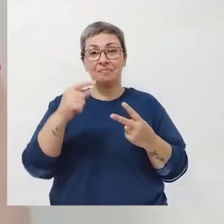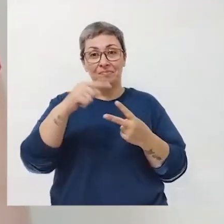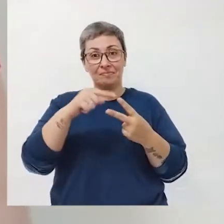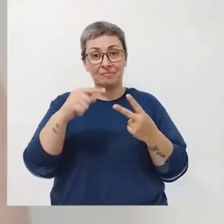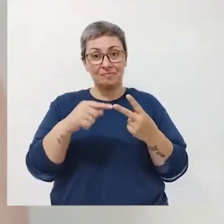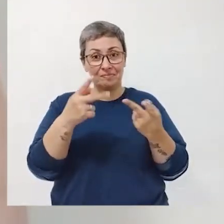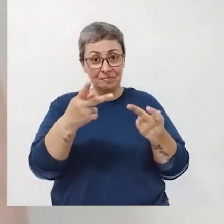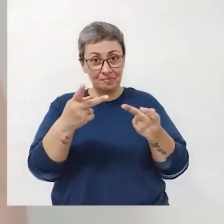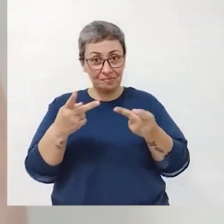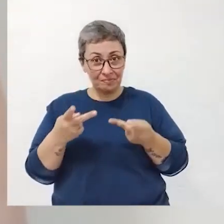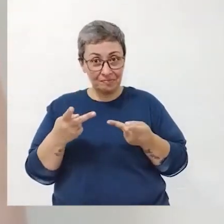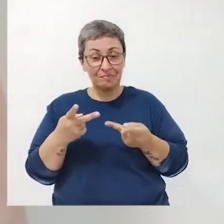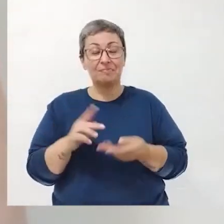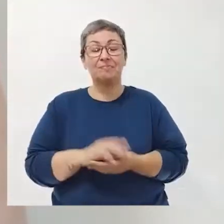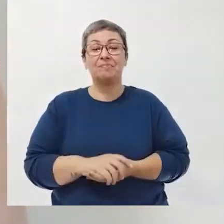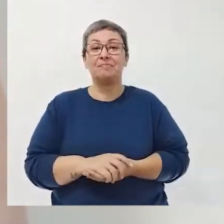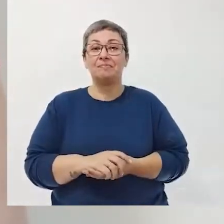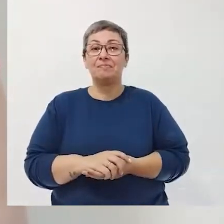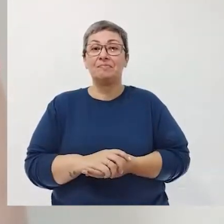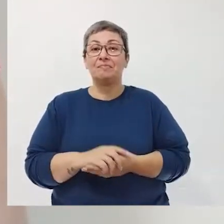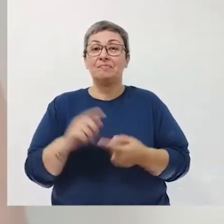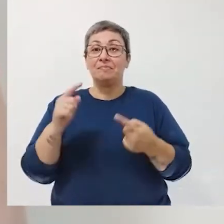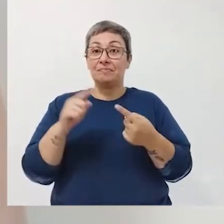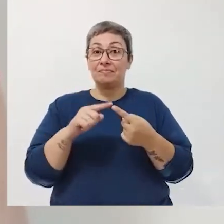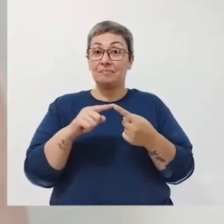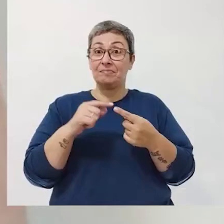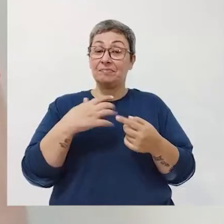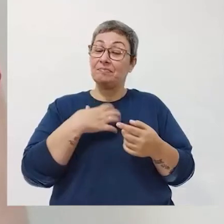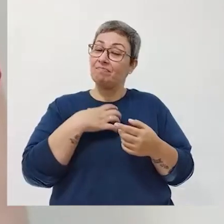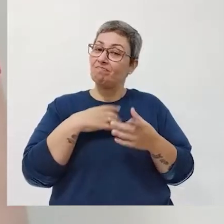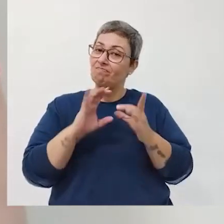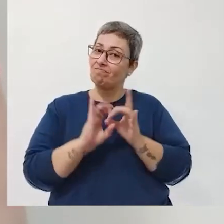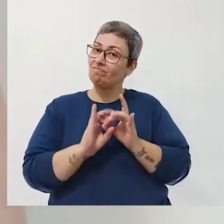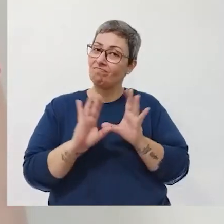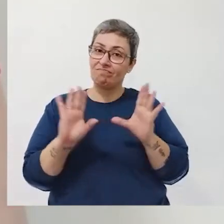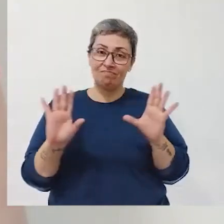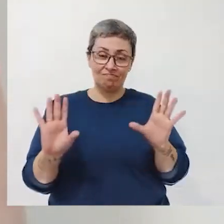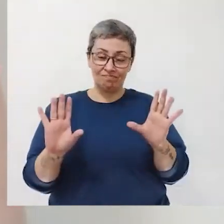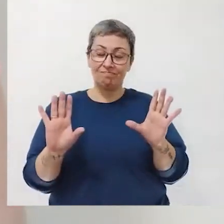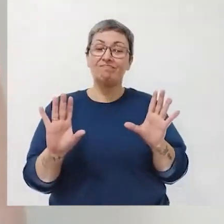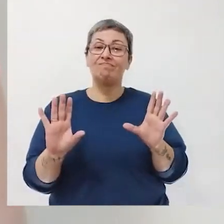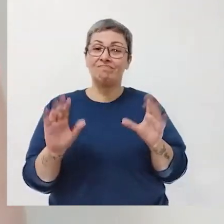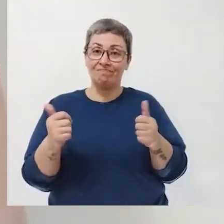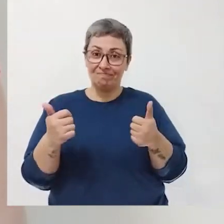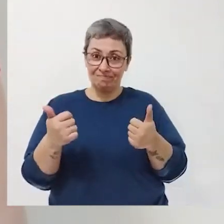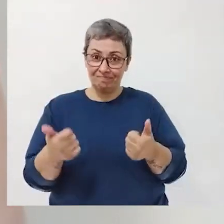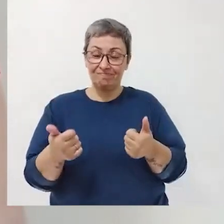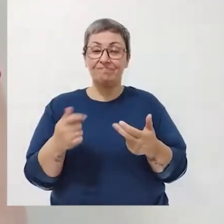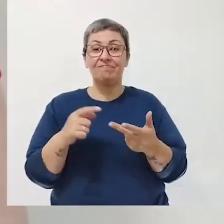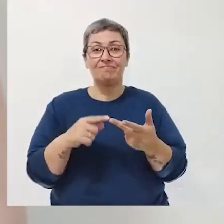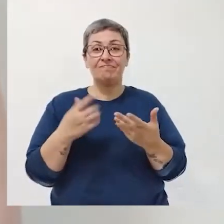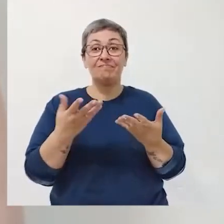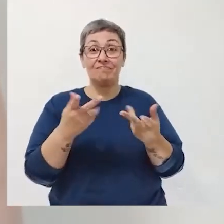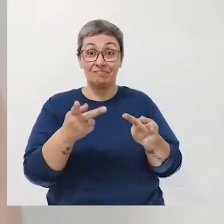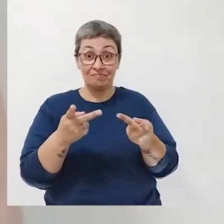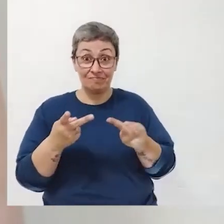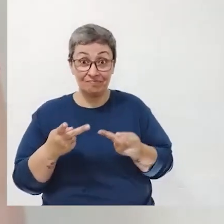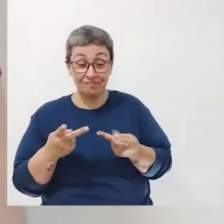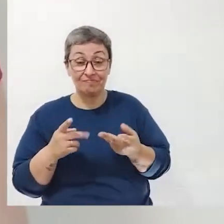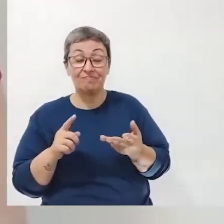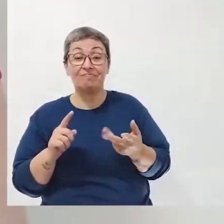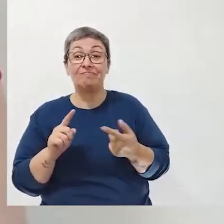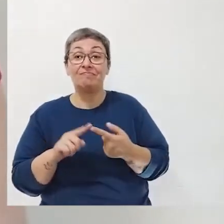2 convites a vocês. Sintam-se à vontade, tá bom? São